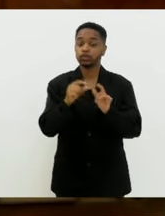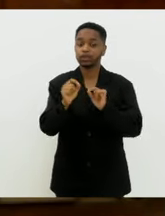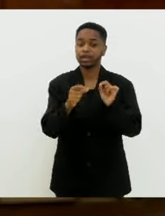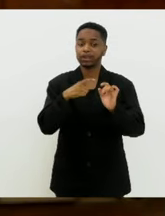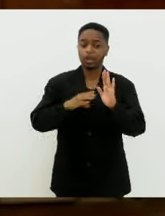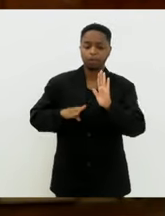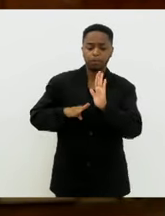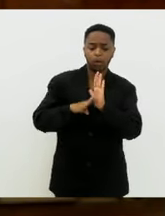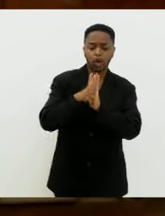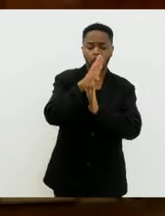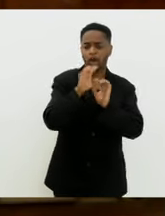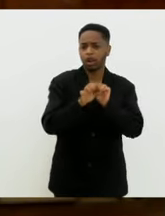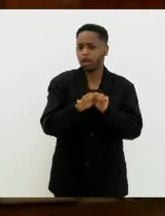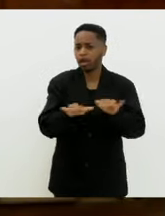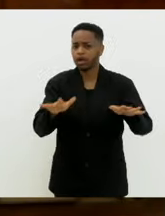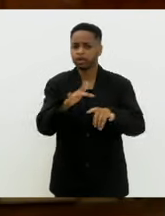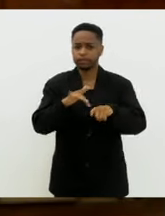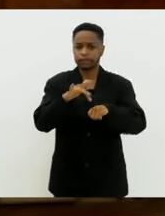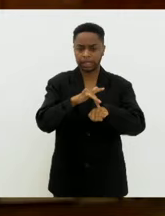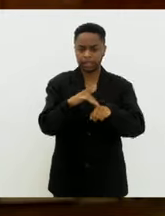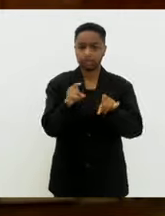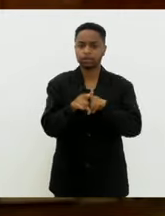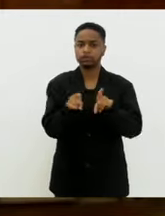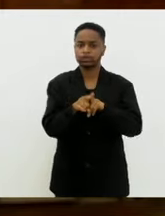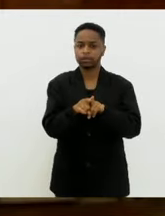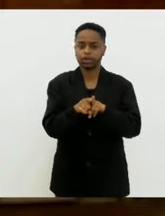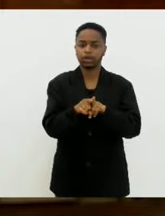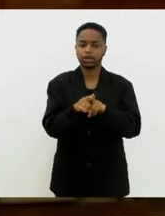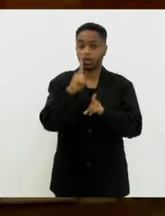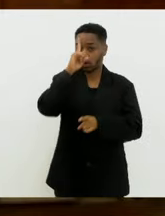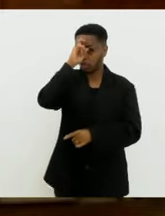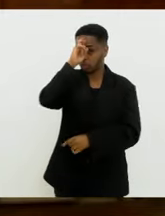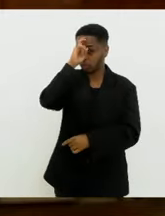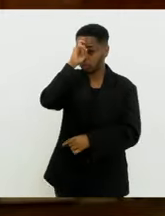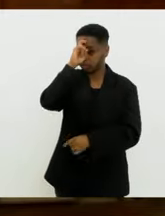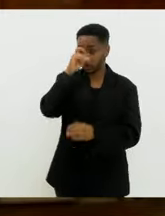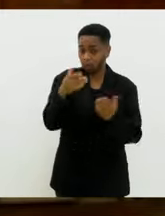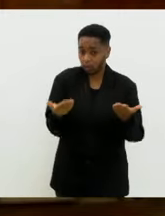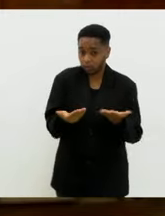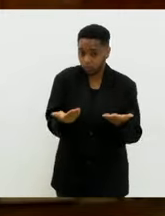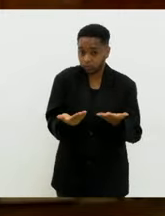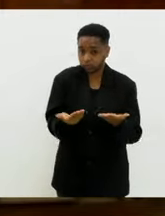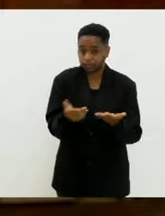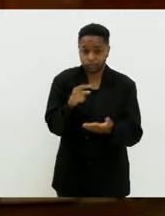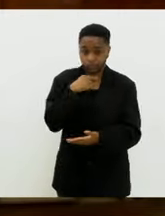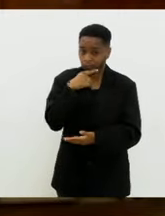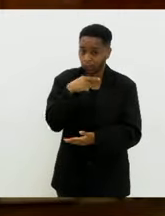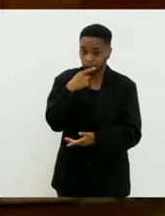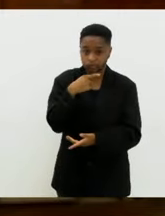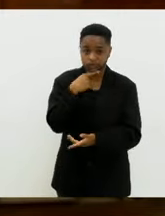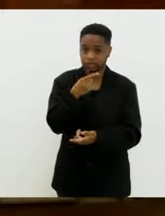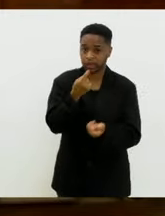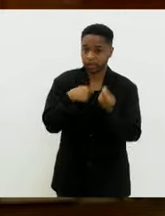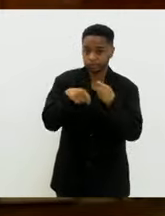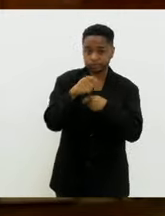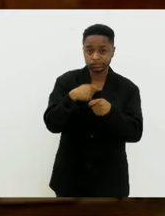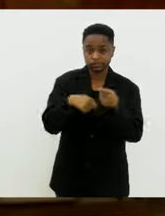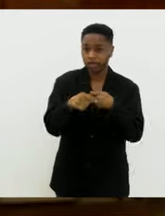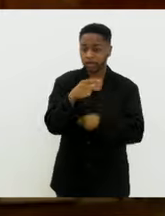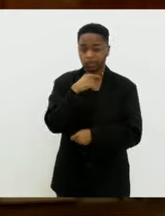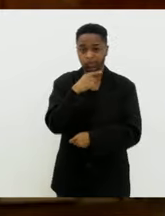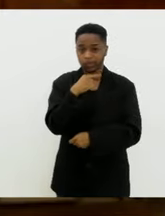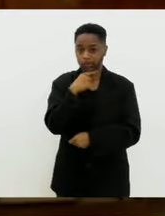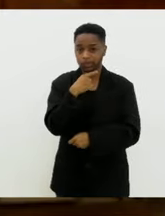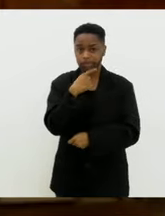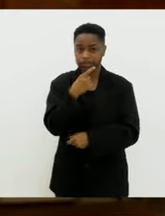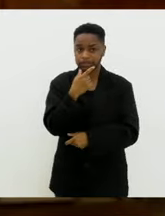epidemia de dengue, temos uma situação onde os hospitais hoje, que já não dão conta das, enfim, das